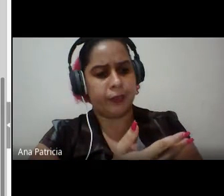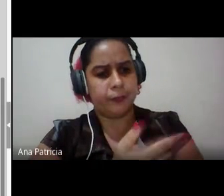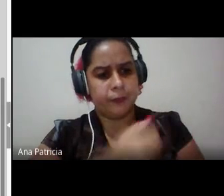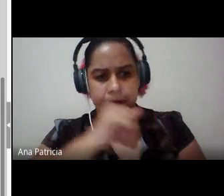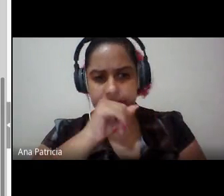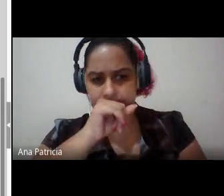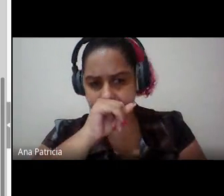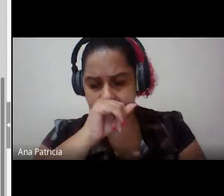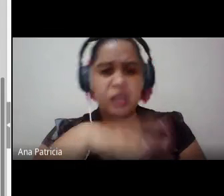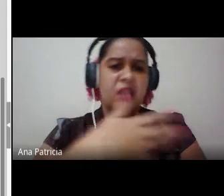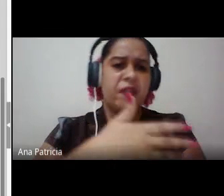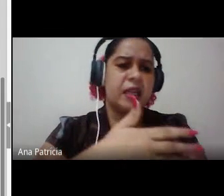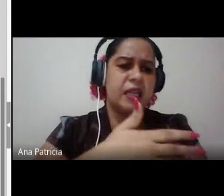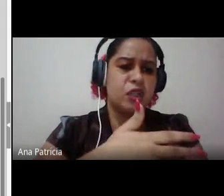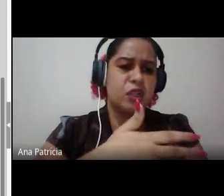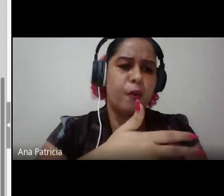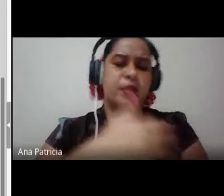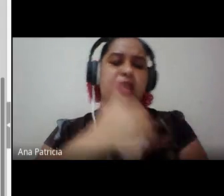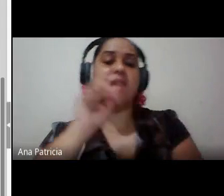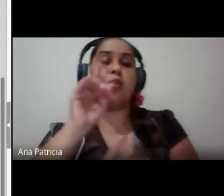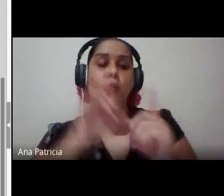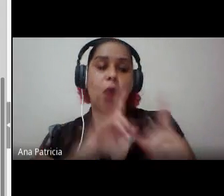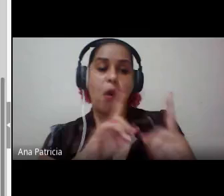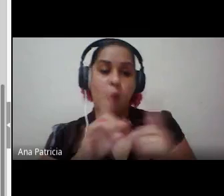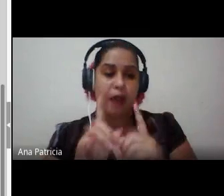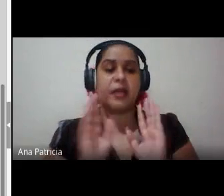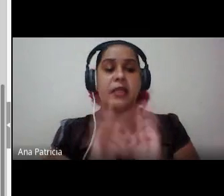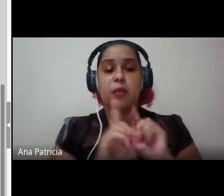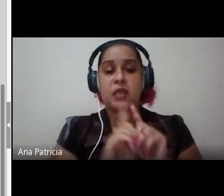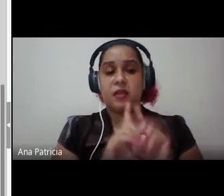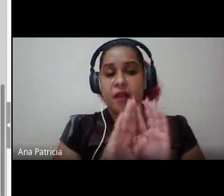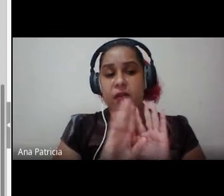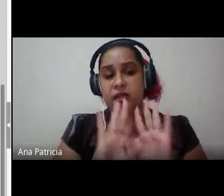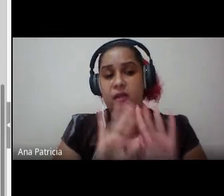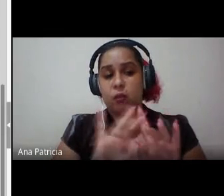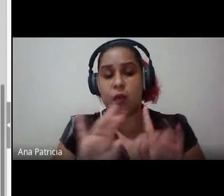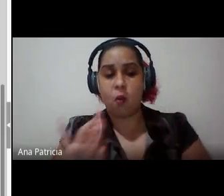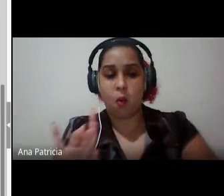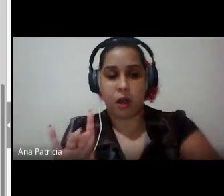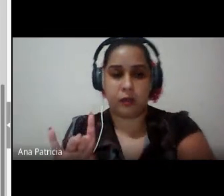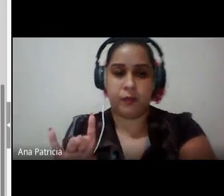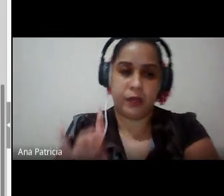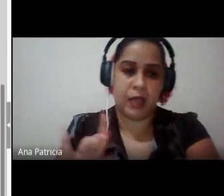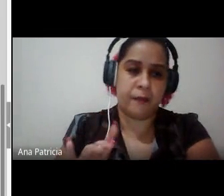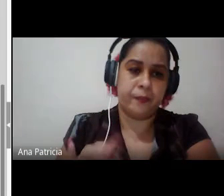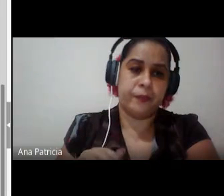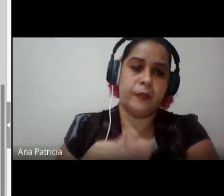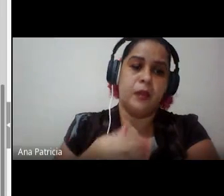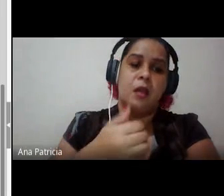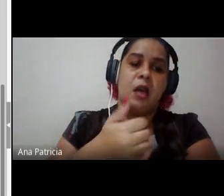telefone. Então, quando a gente está falando desses números, a gente do 1 ao 4, e essa mudança só vai acontecer do 1 ao 4,